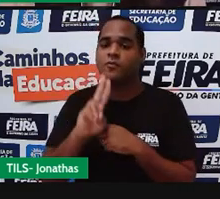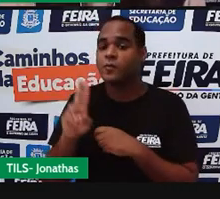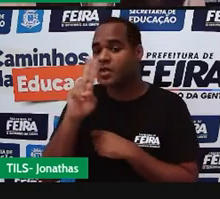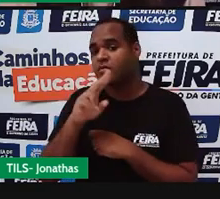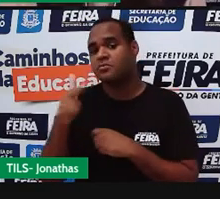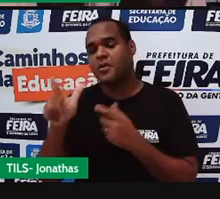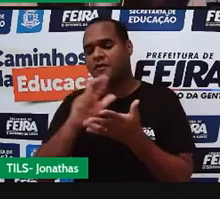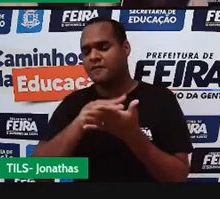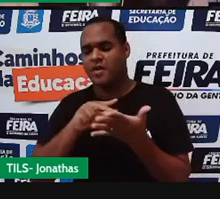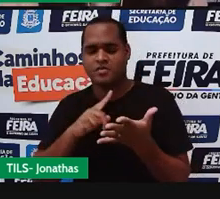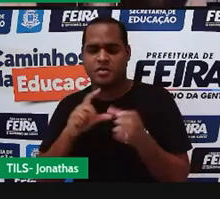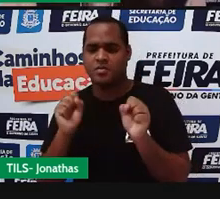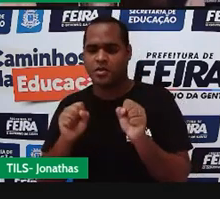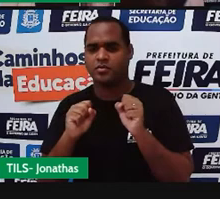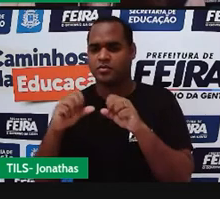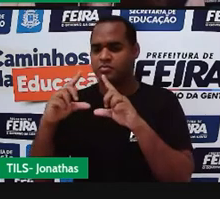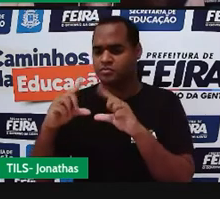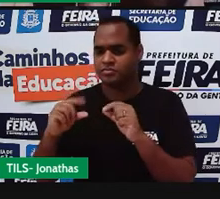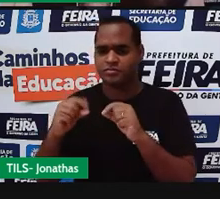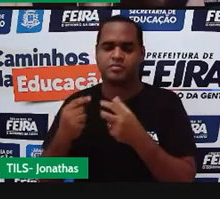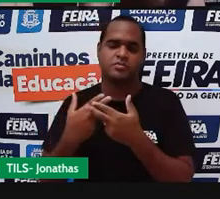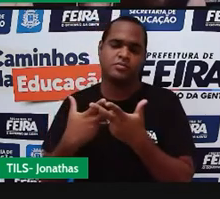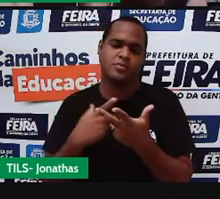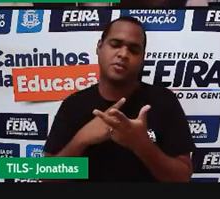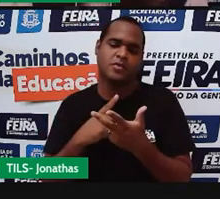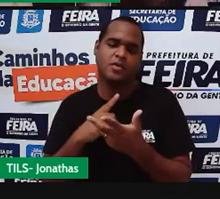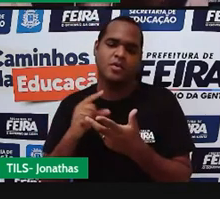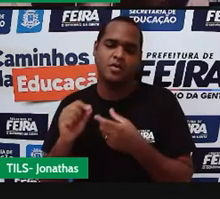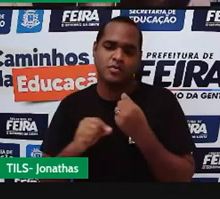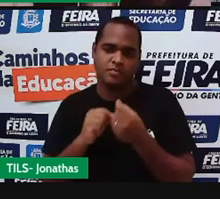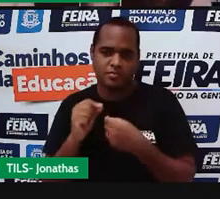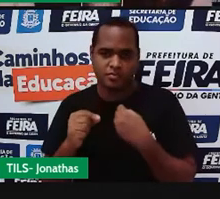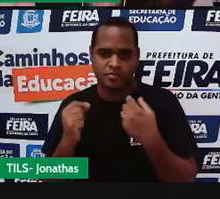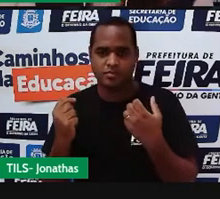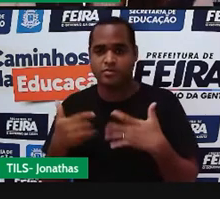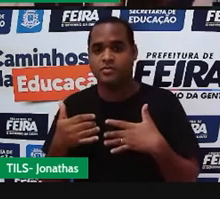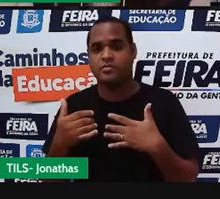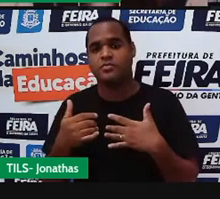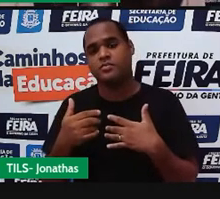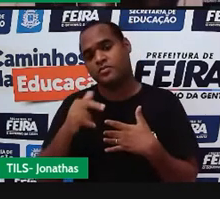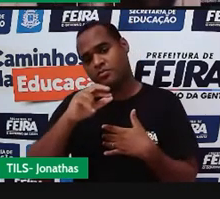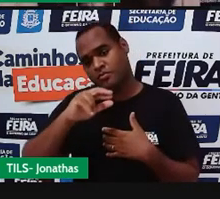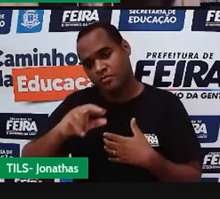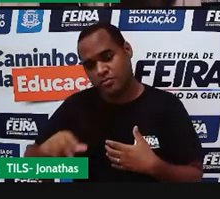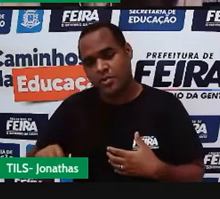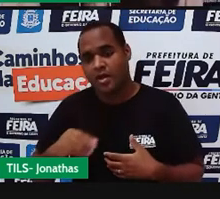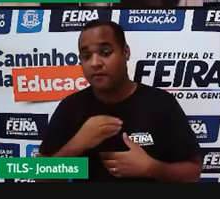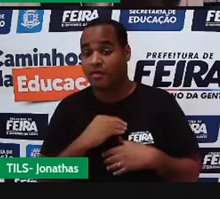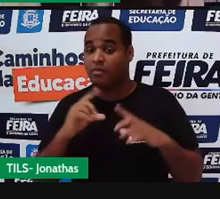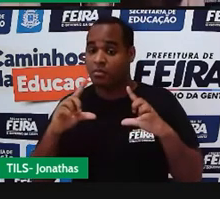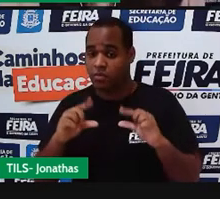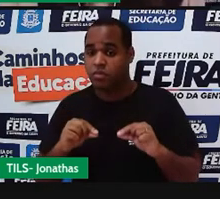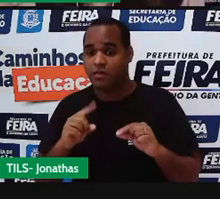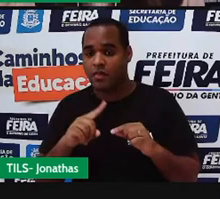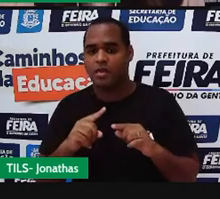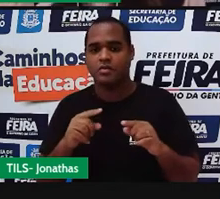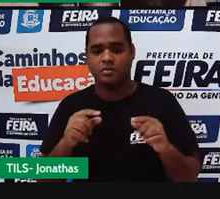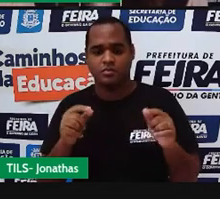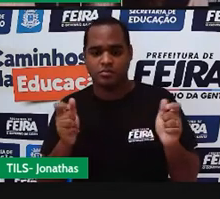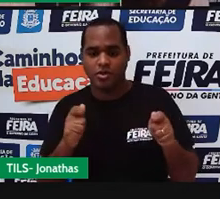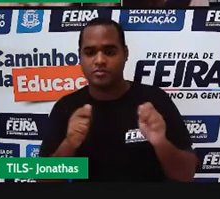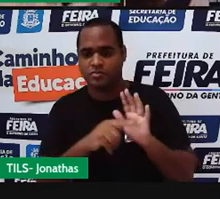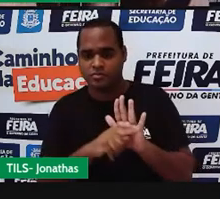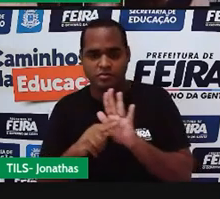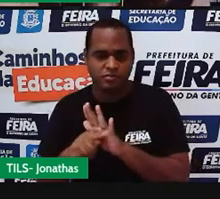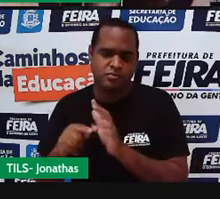utilizar produtos que sejam biodegradáveis esse produto biodegradável e são aqueles que vão levar menos tempo para se decompor na natureza em